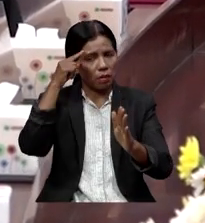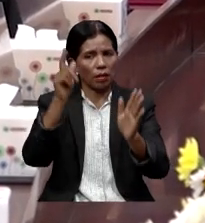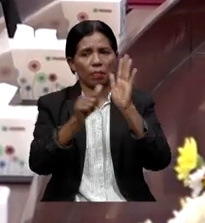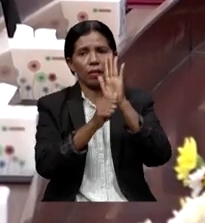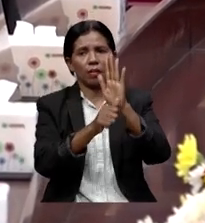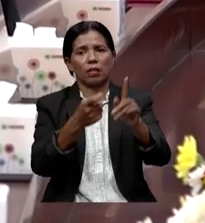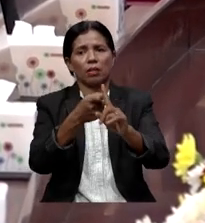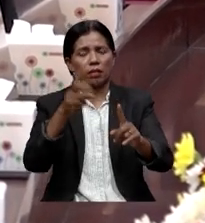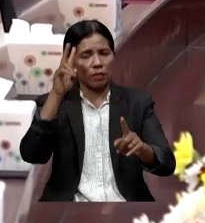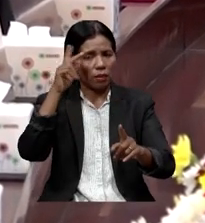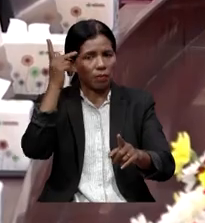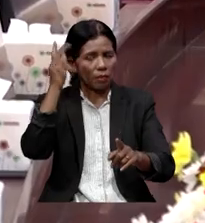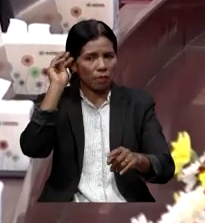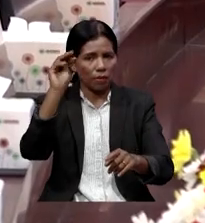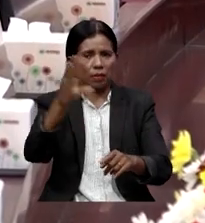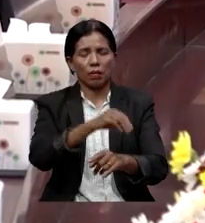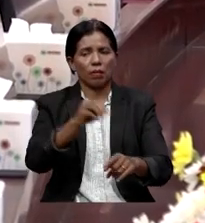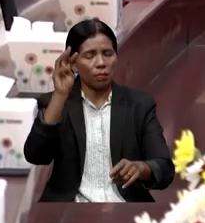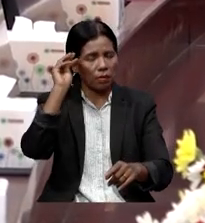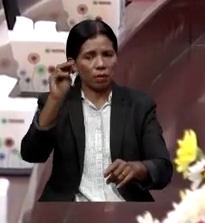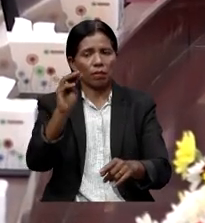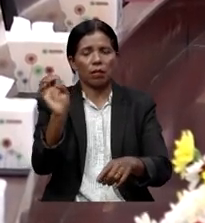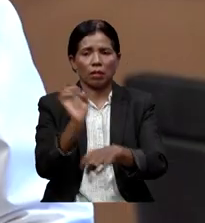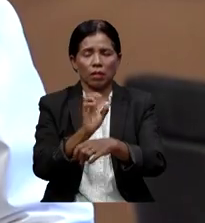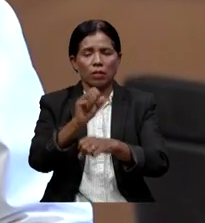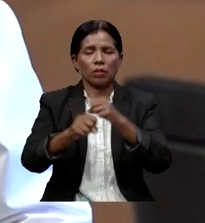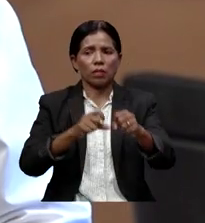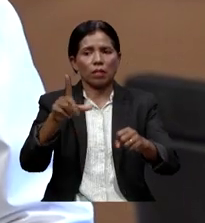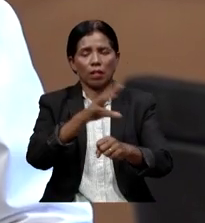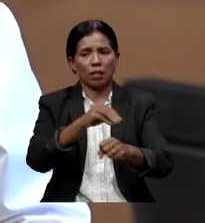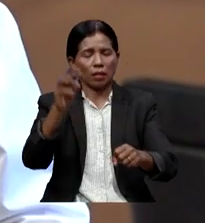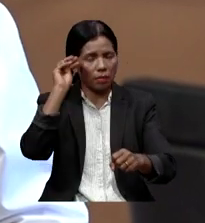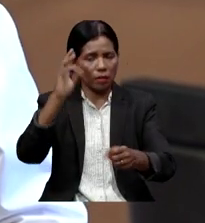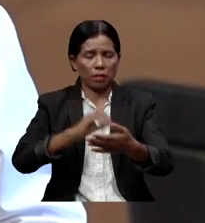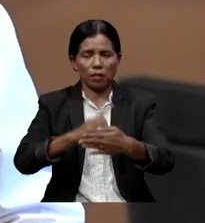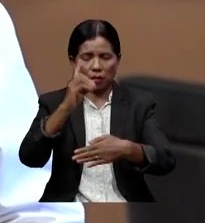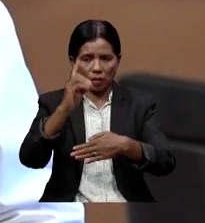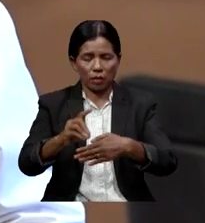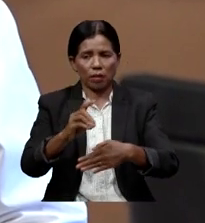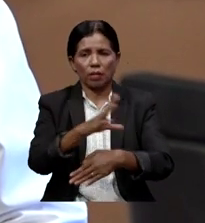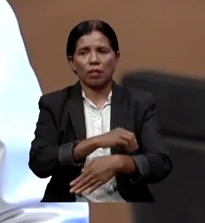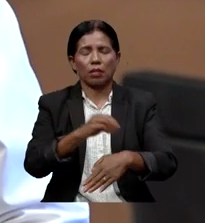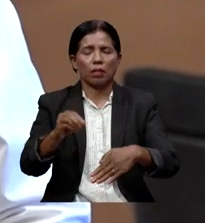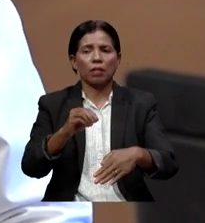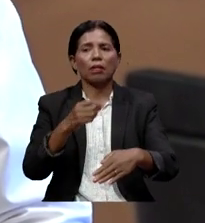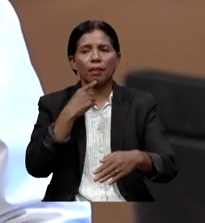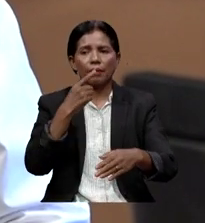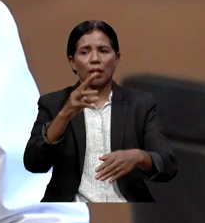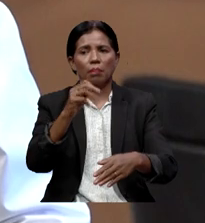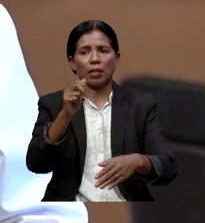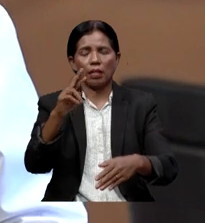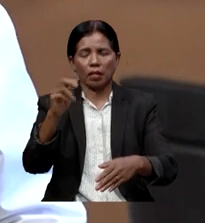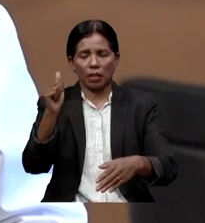o vice-primeiro-ministro, ministro coordenador de assuntos sociais, no ministro de desenvolvimento rural na habitação comunitária, Mariano